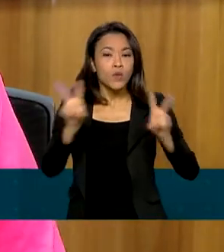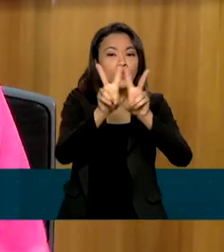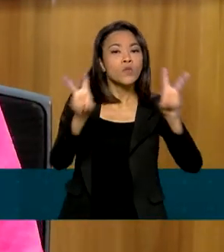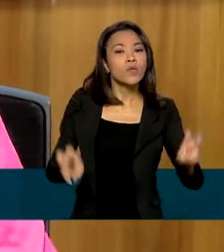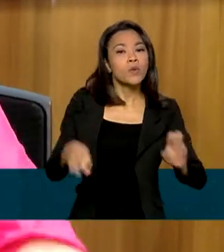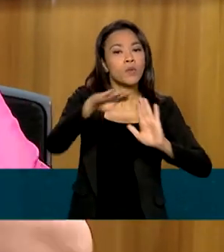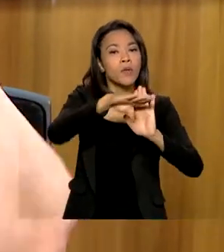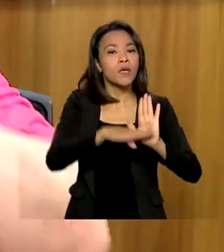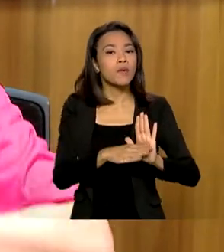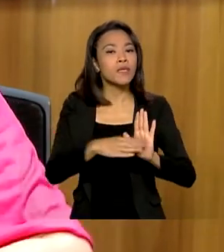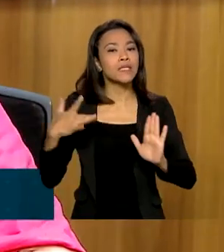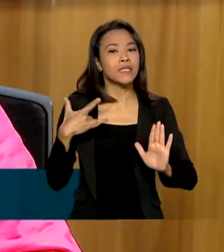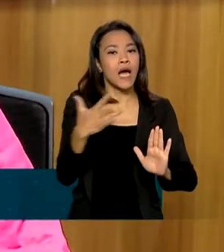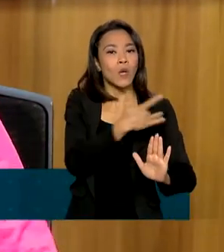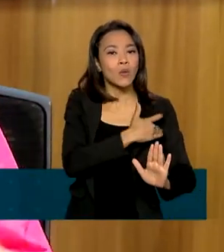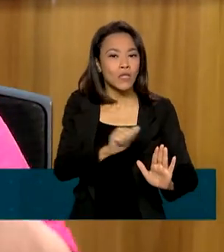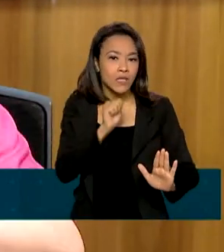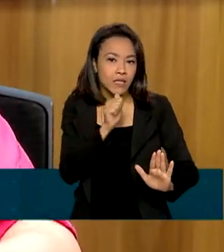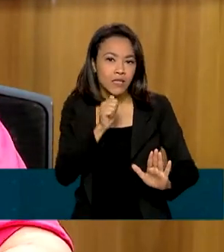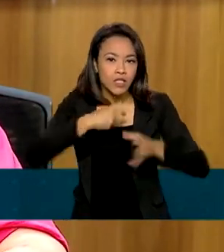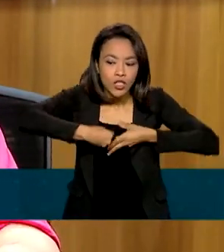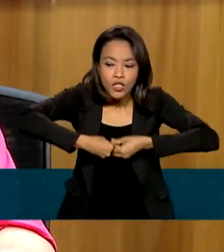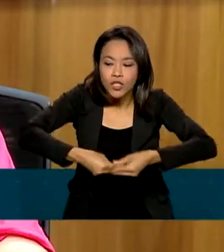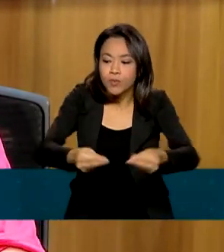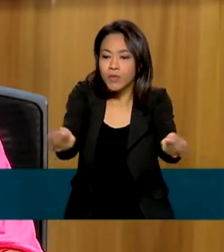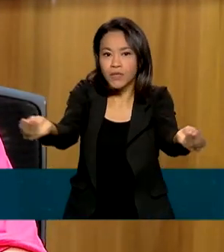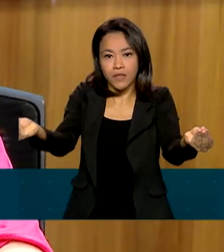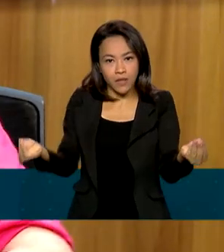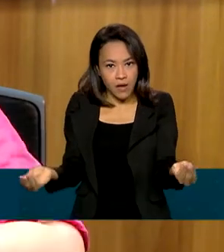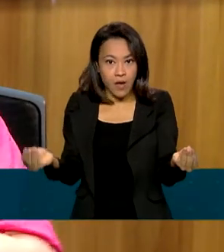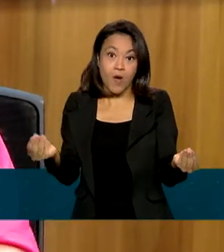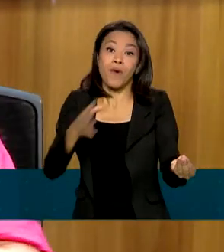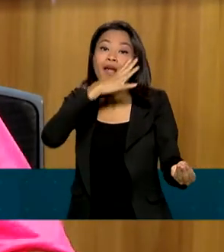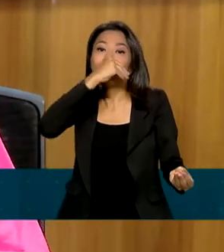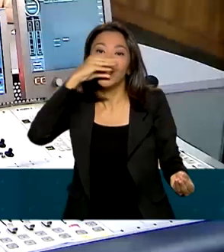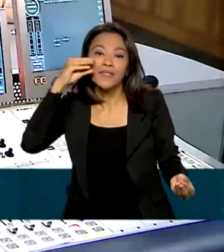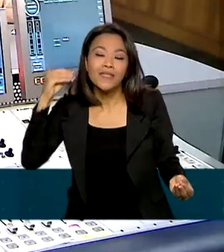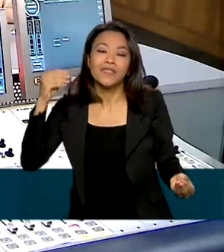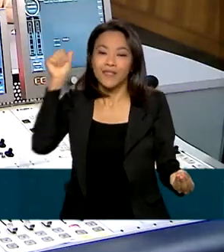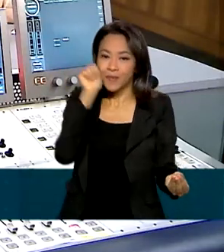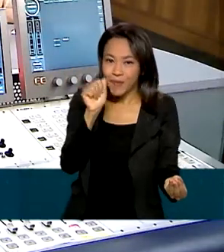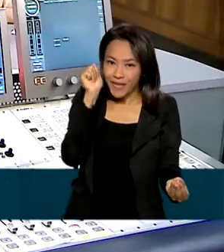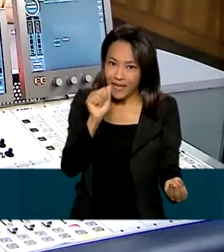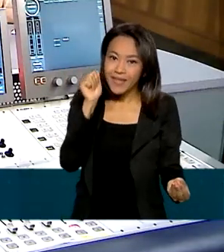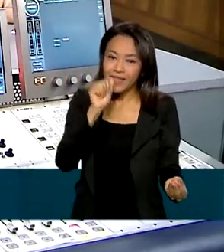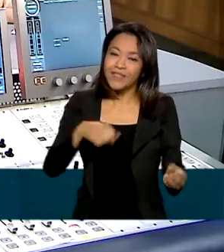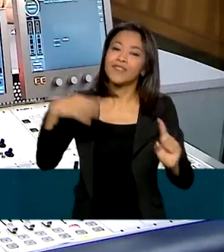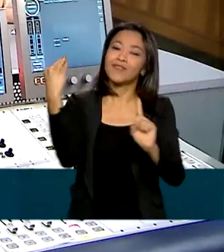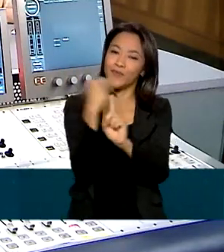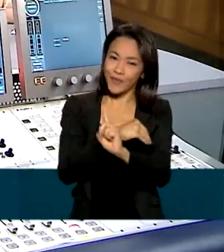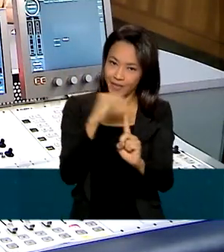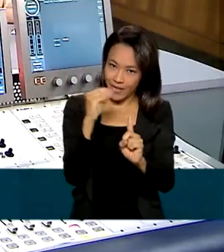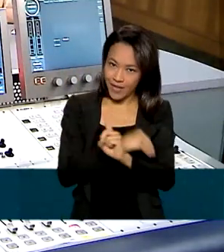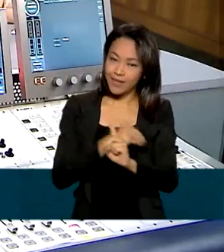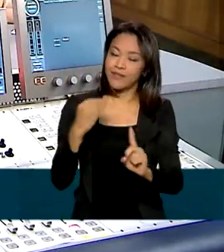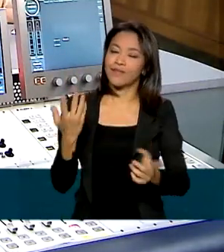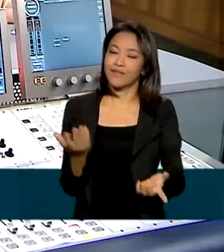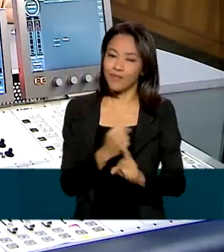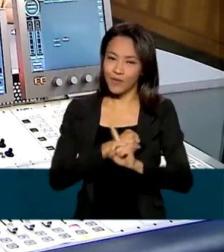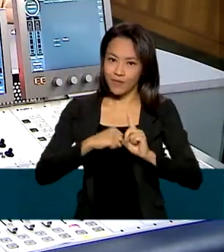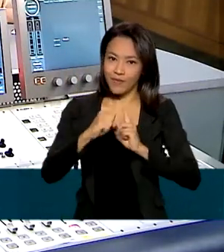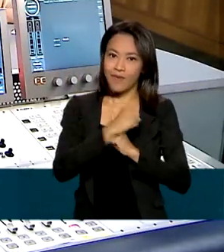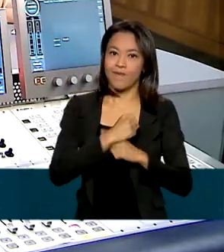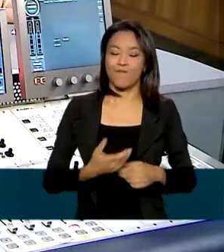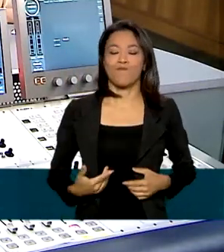saúde menstrual de garante a distribuição de absorventes para adolescentes e mulheres em a divulgar habilidade social